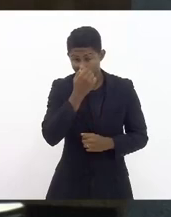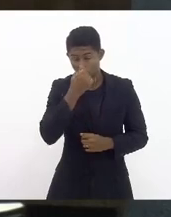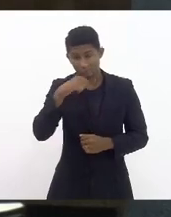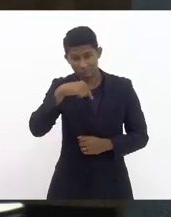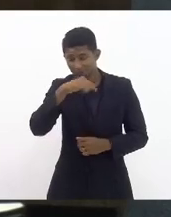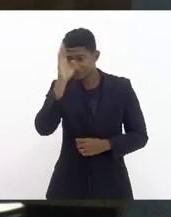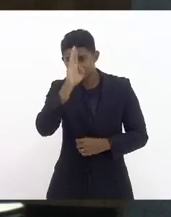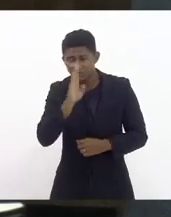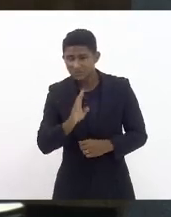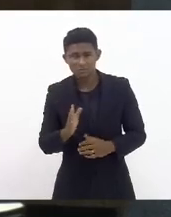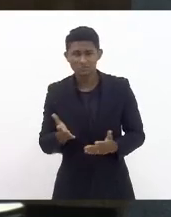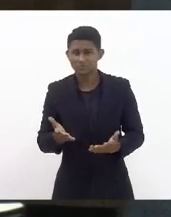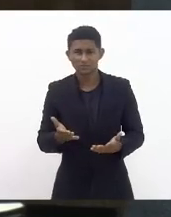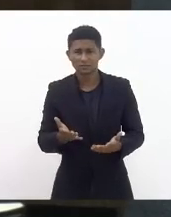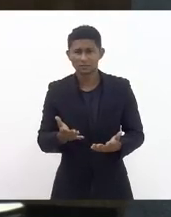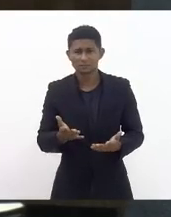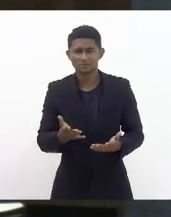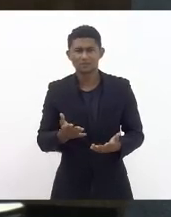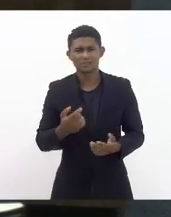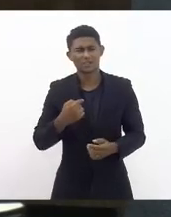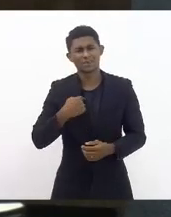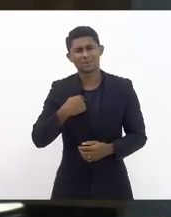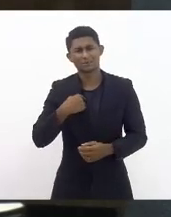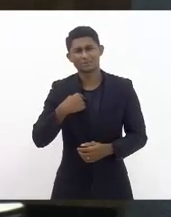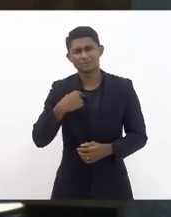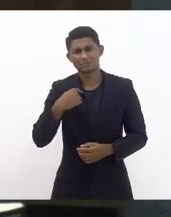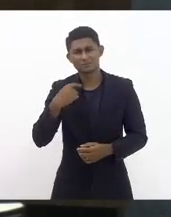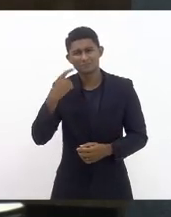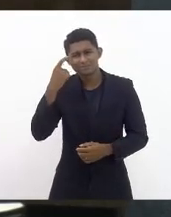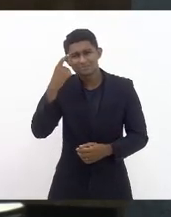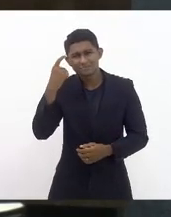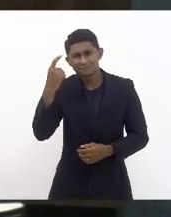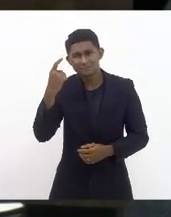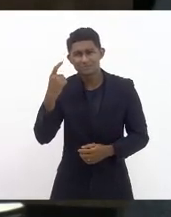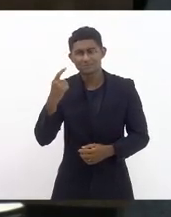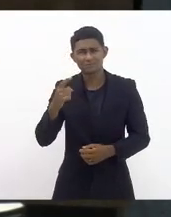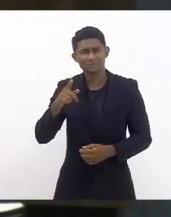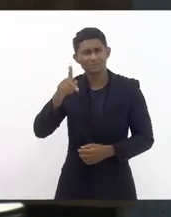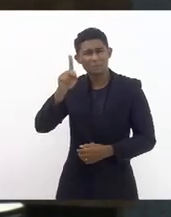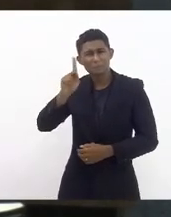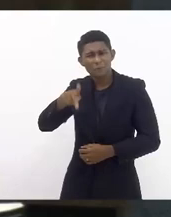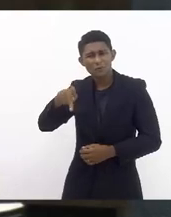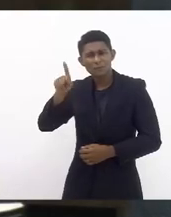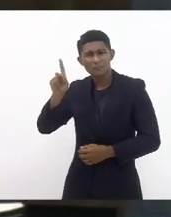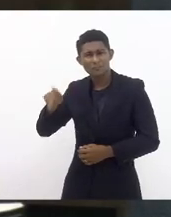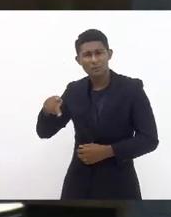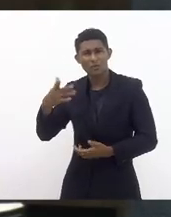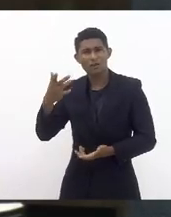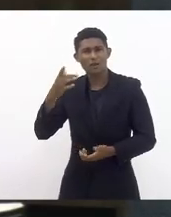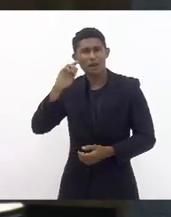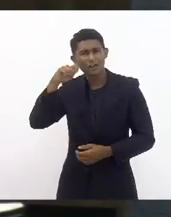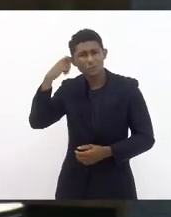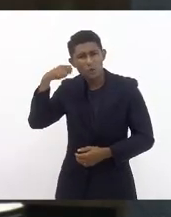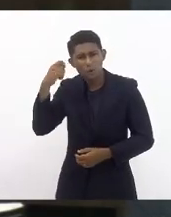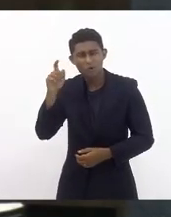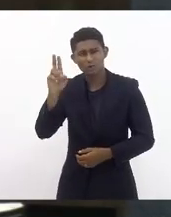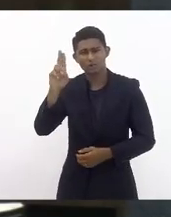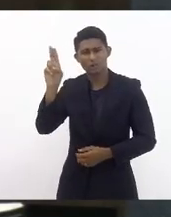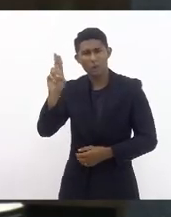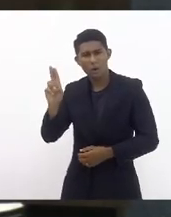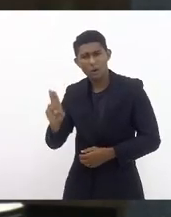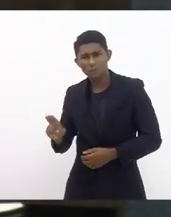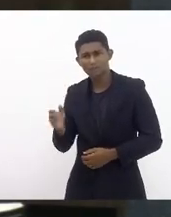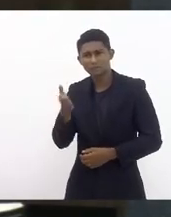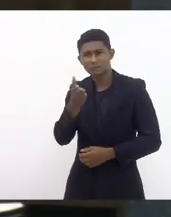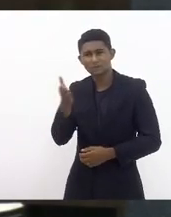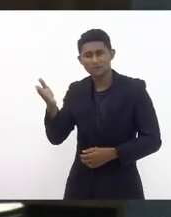disso. Eu me nego até a falar no nome de professores, no nome de atores, que poderia estar lutando